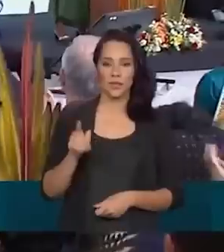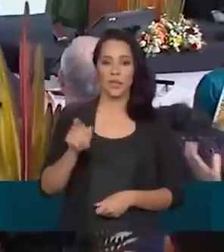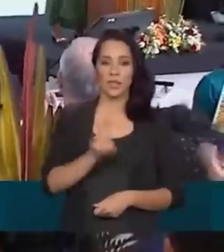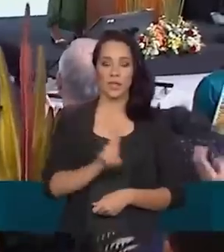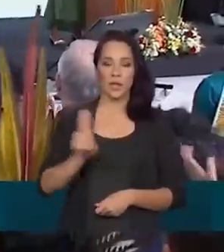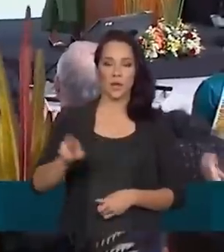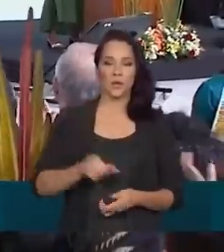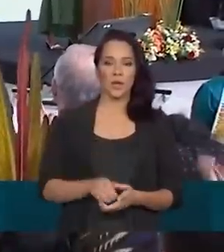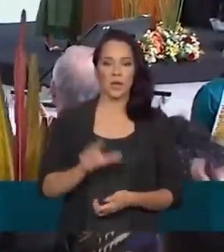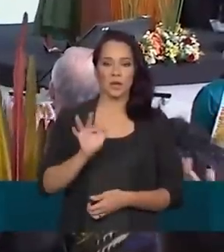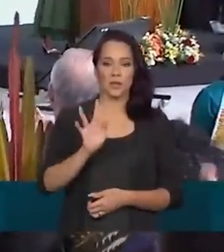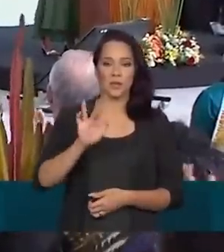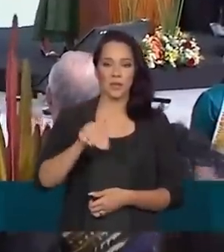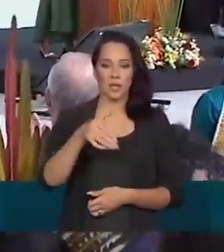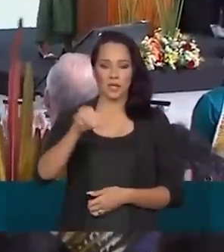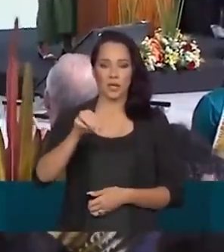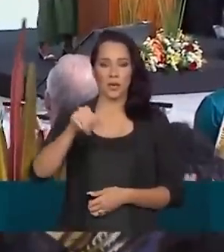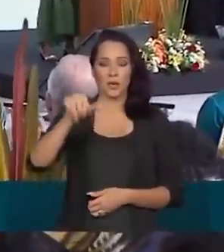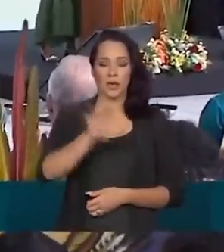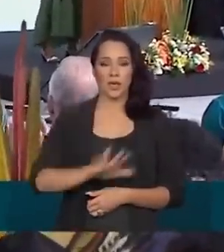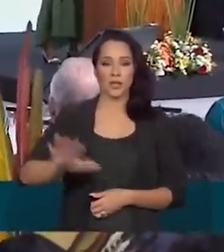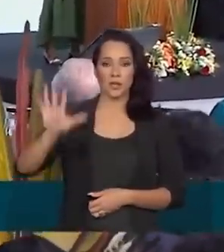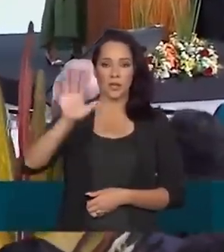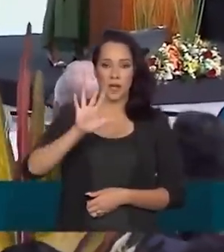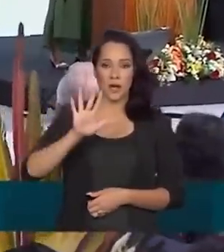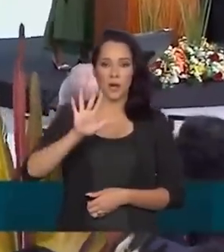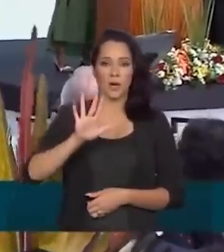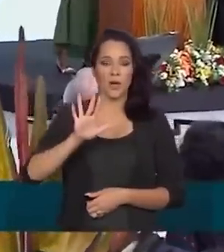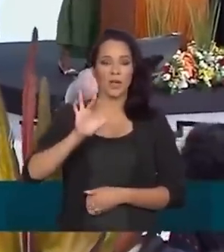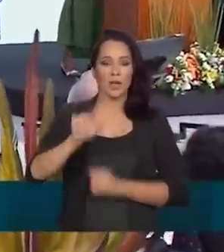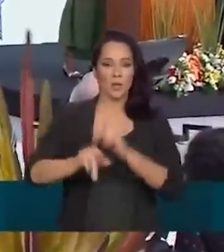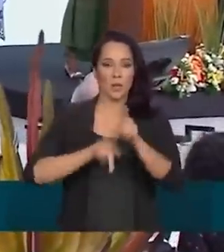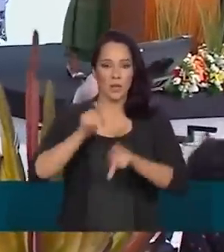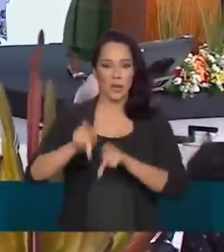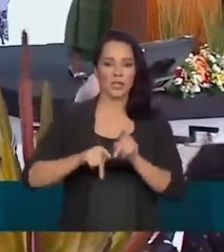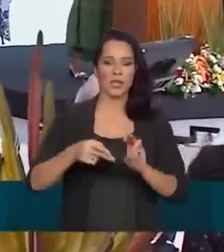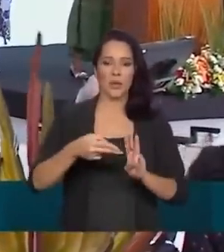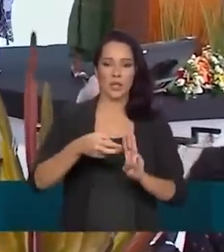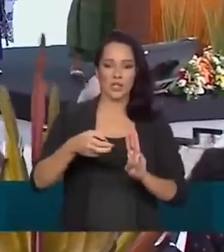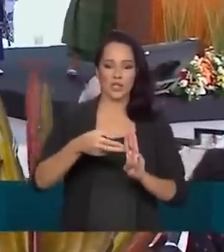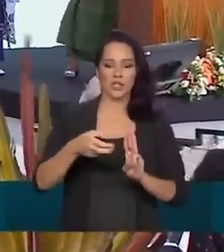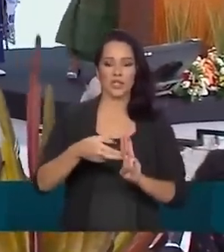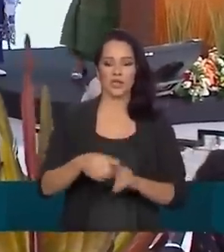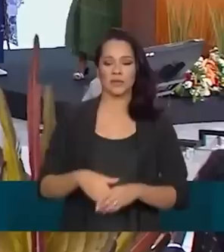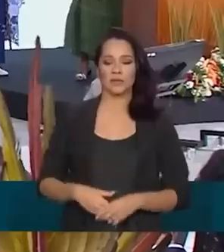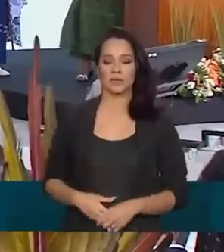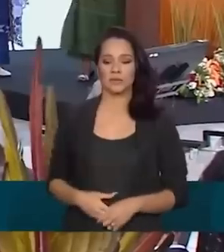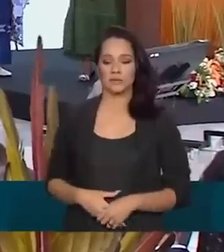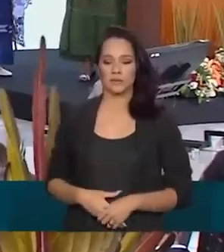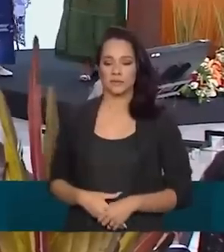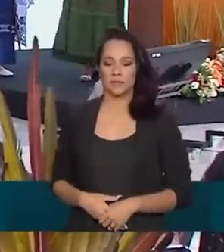chamar Fundação Nacional dos Povos Indígenas.